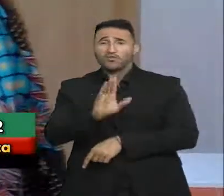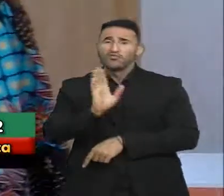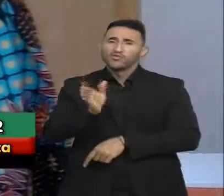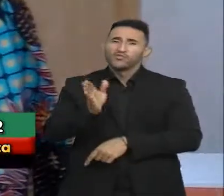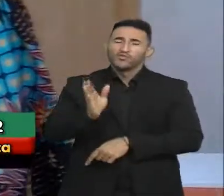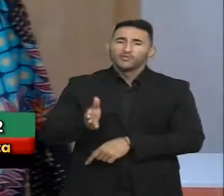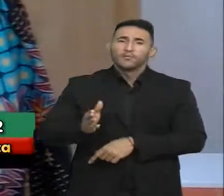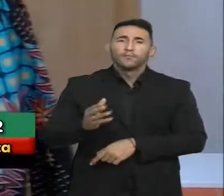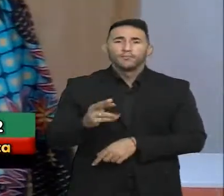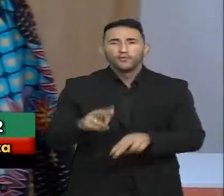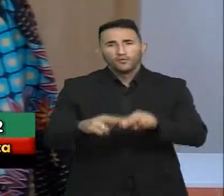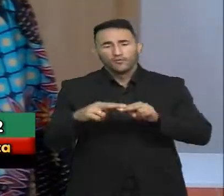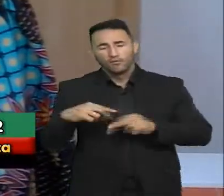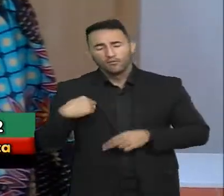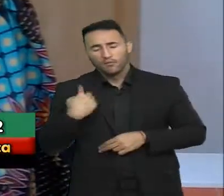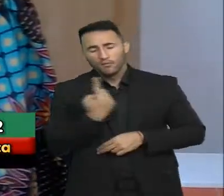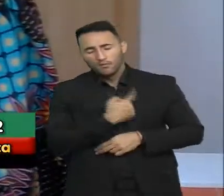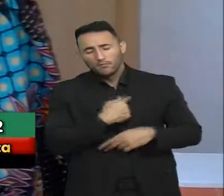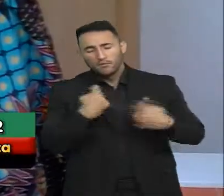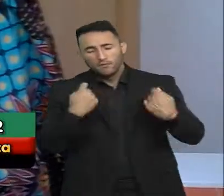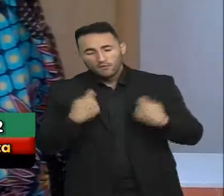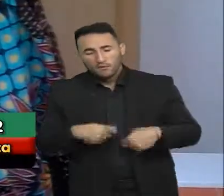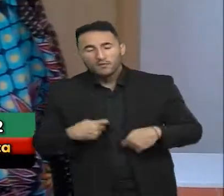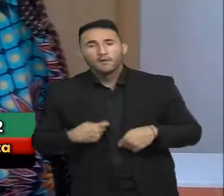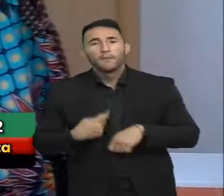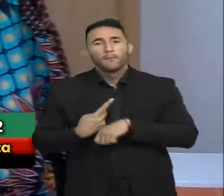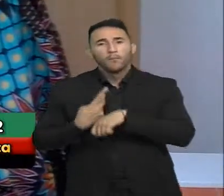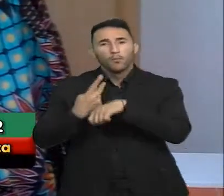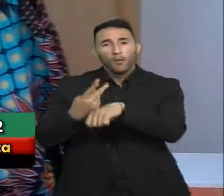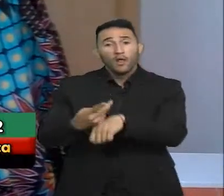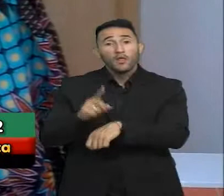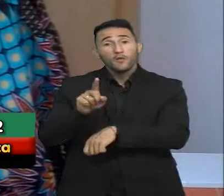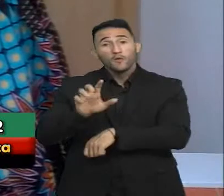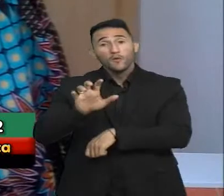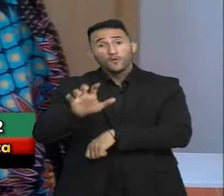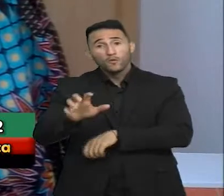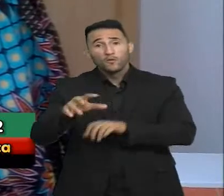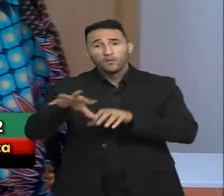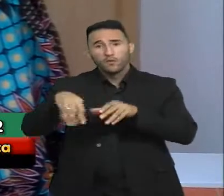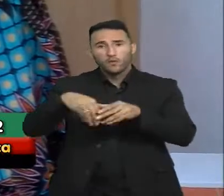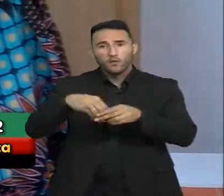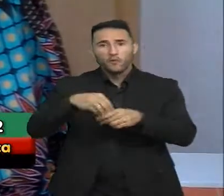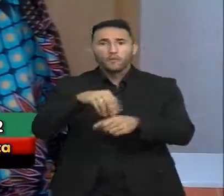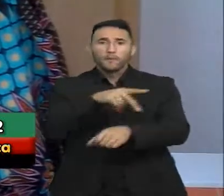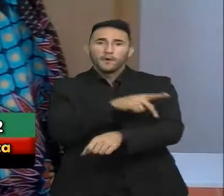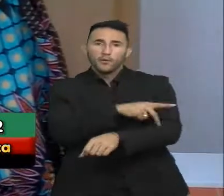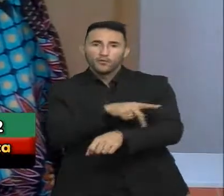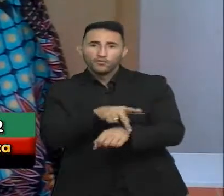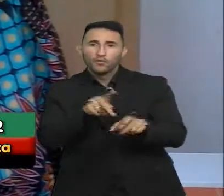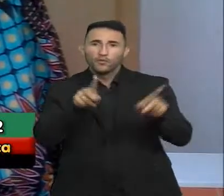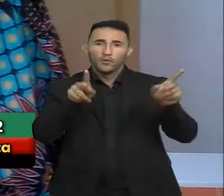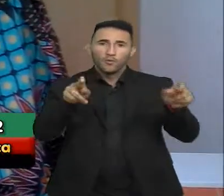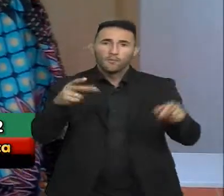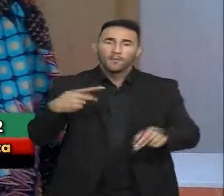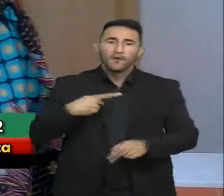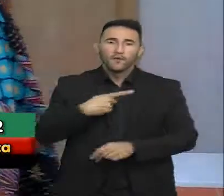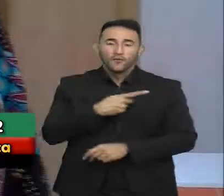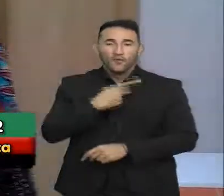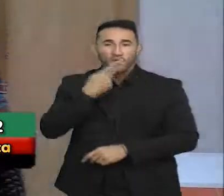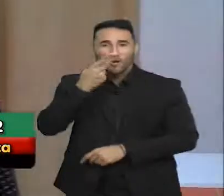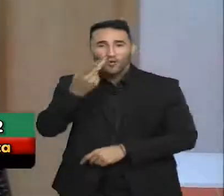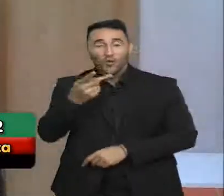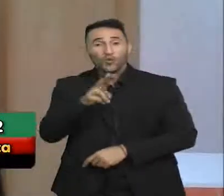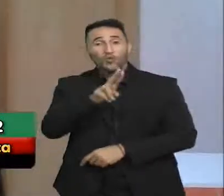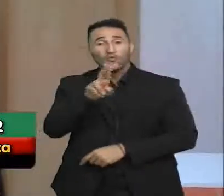eu acho que a gente precisa buscar é esse aspecto da pedagogia. Como o pastor falou, é usar